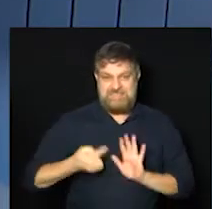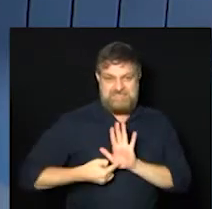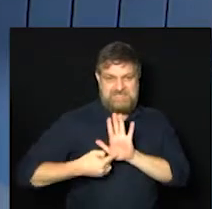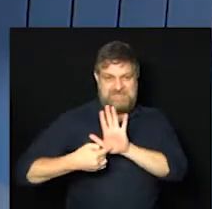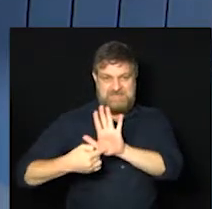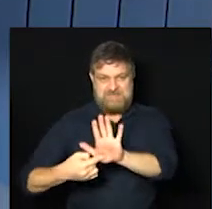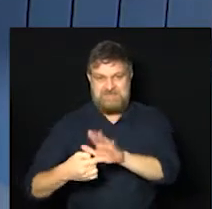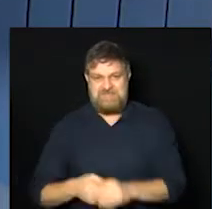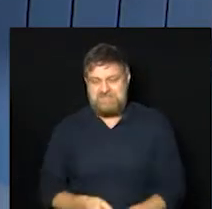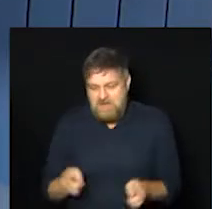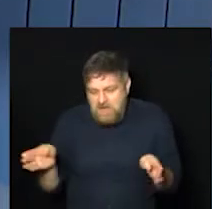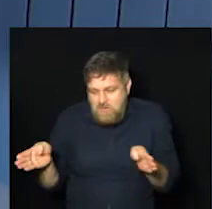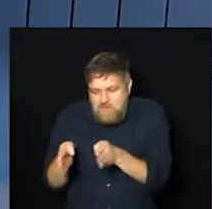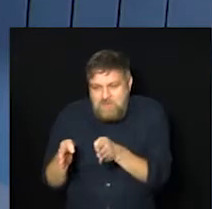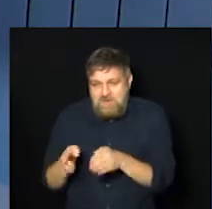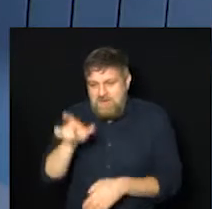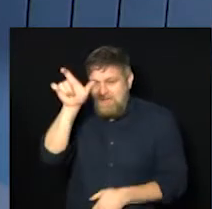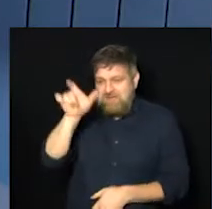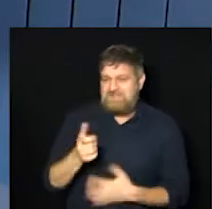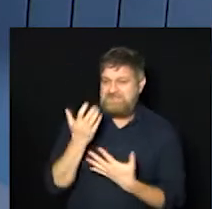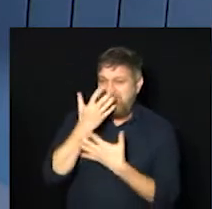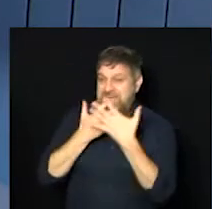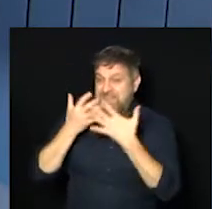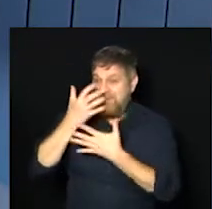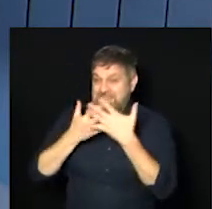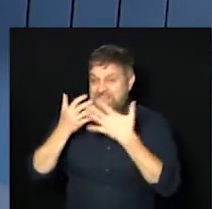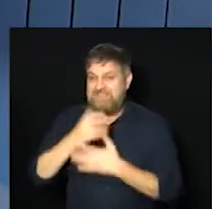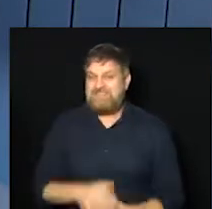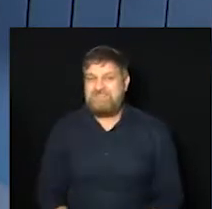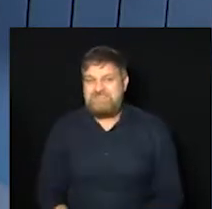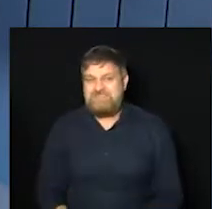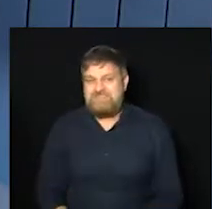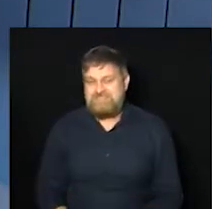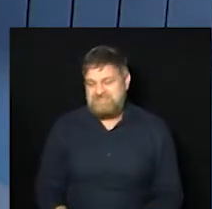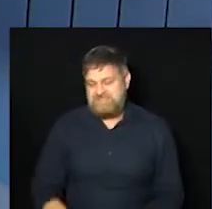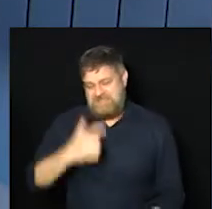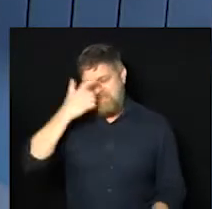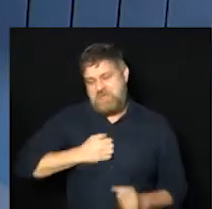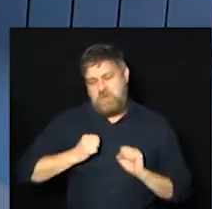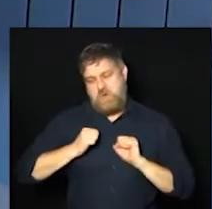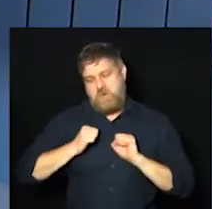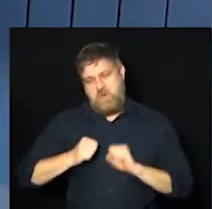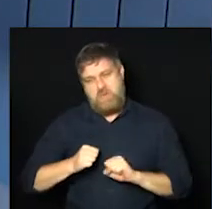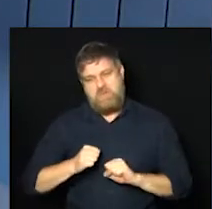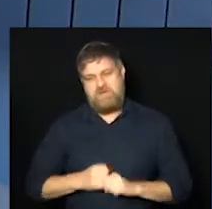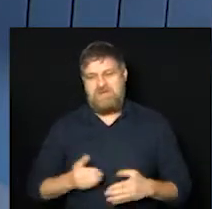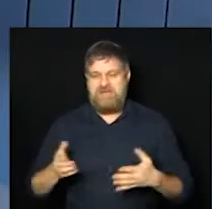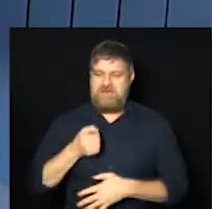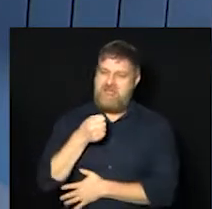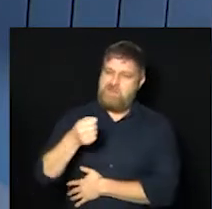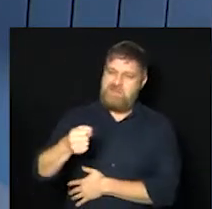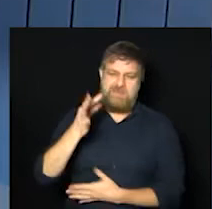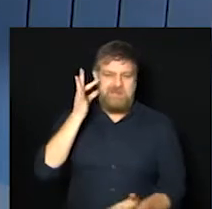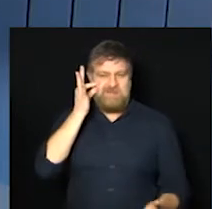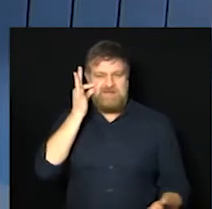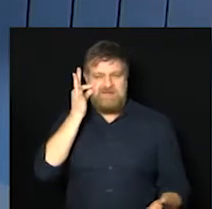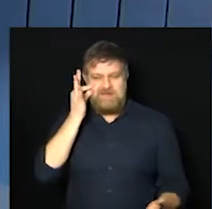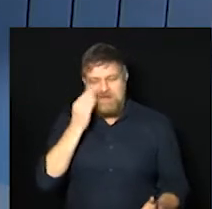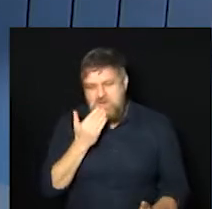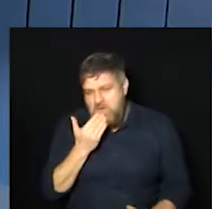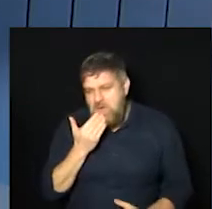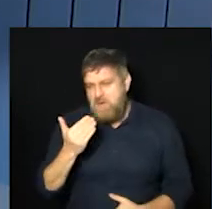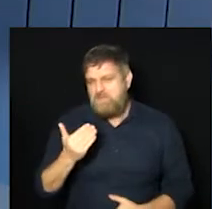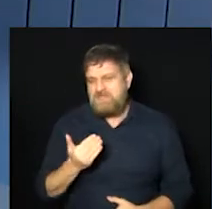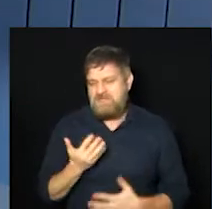um VT curtinho, né, de você cantando, mas se eu tenho essa possibilidade de entrevistar ao vivo, claro que eu vou querer